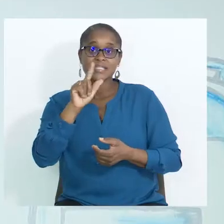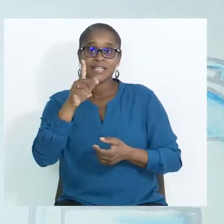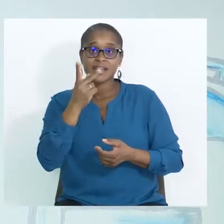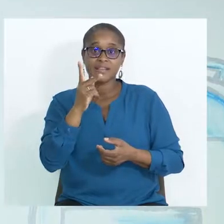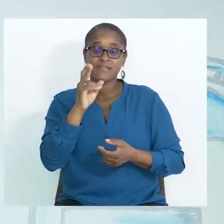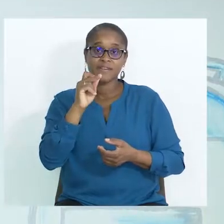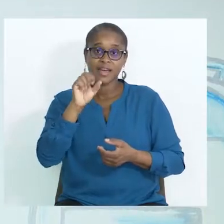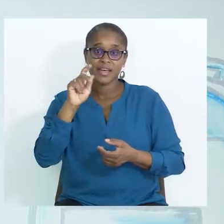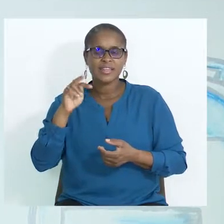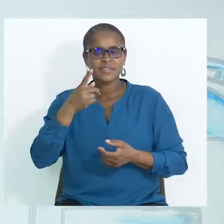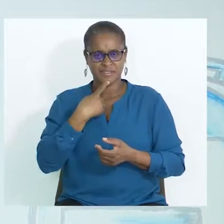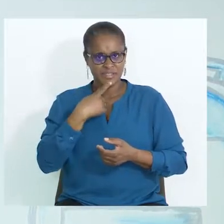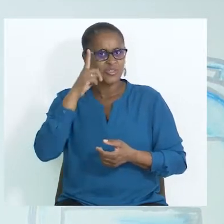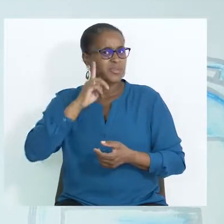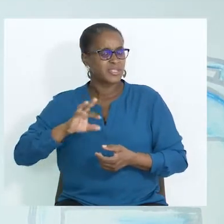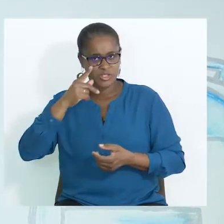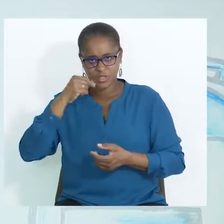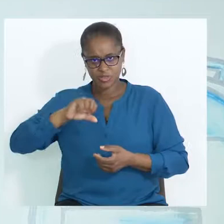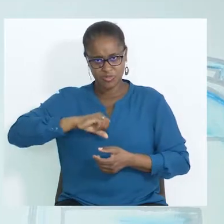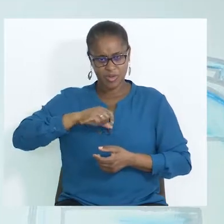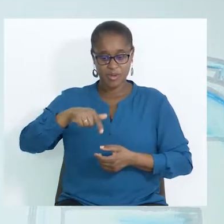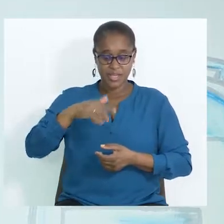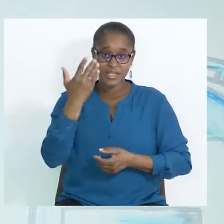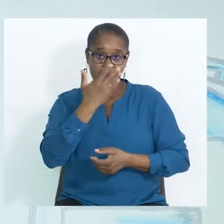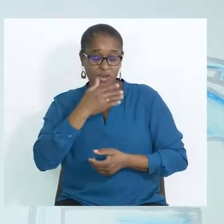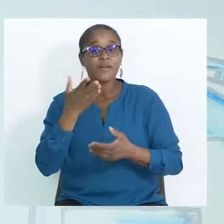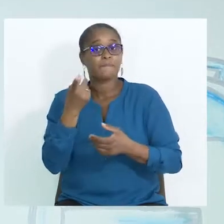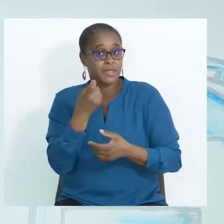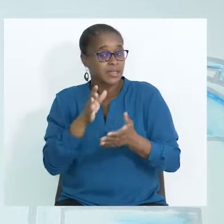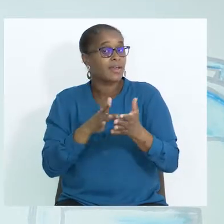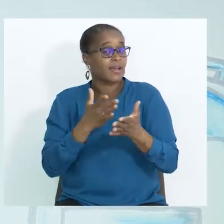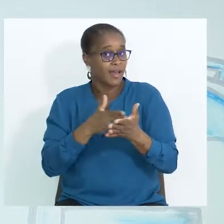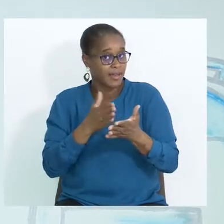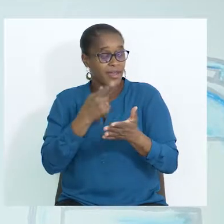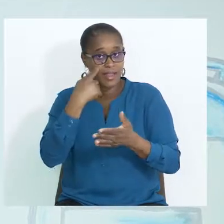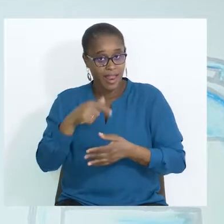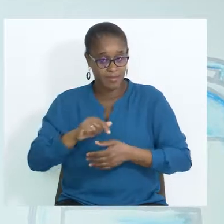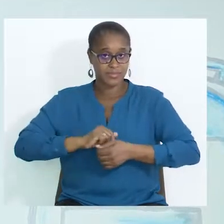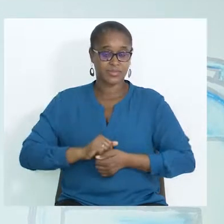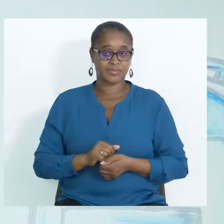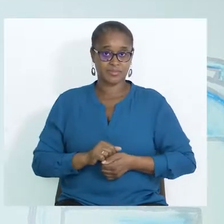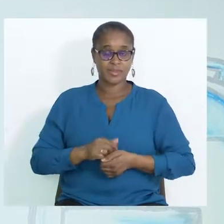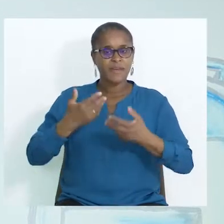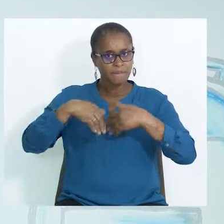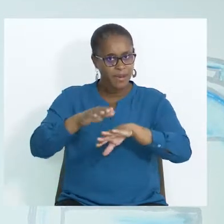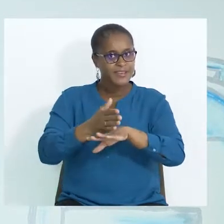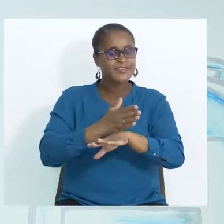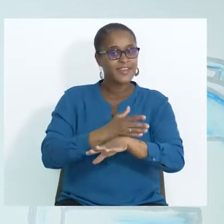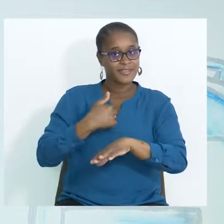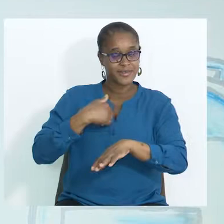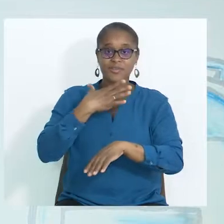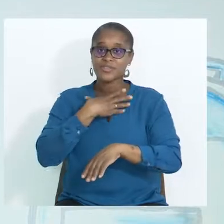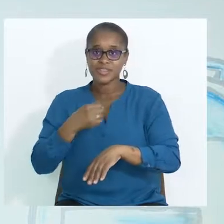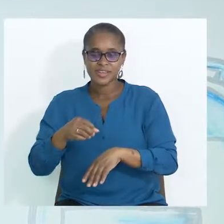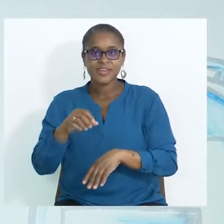certo Minhas meninas e meus meninos para essa aula Precisamos do caderno e natos de carvão mas